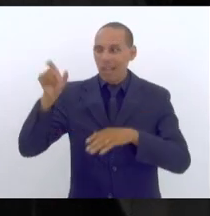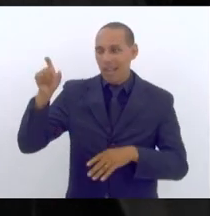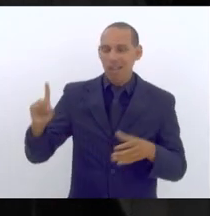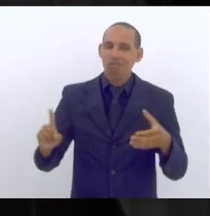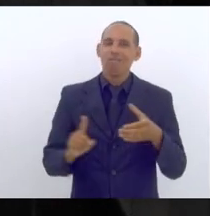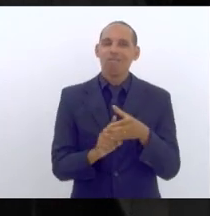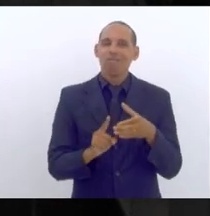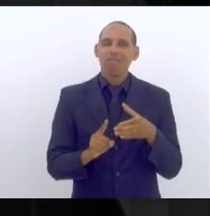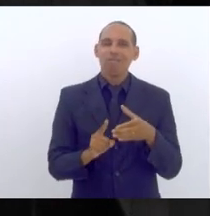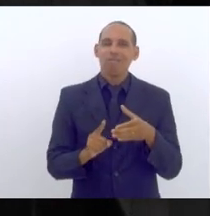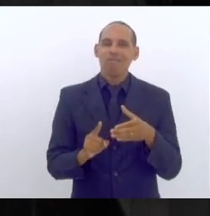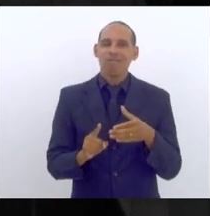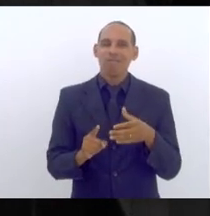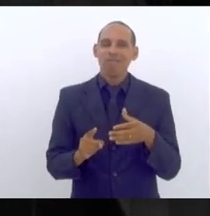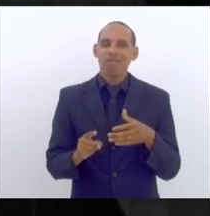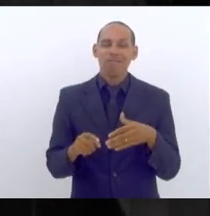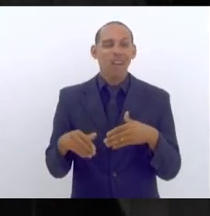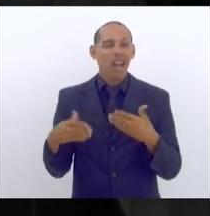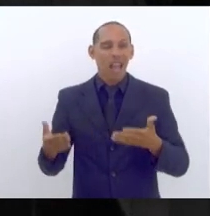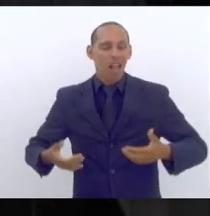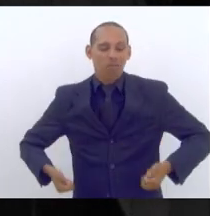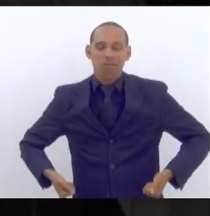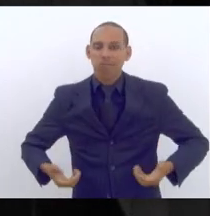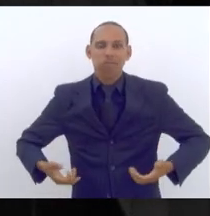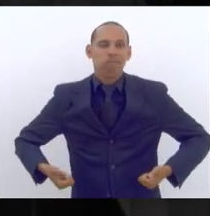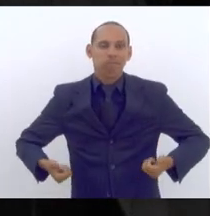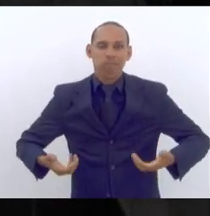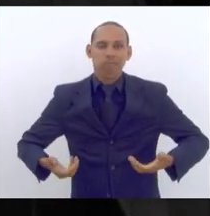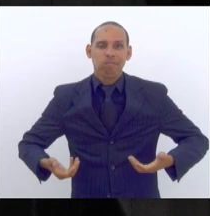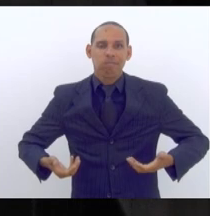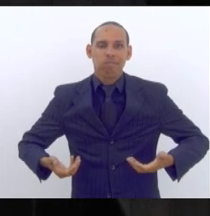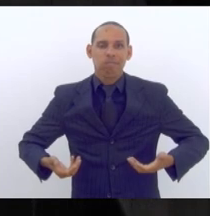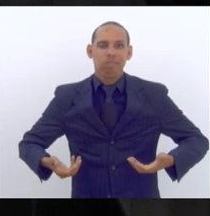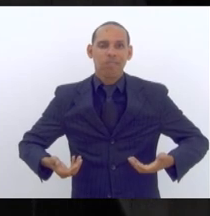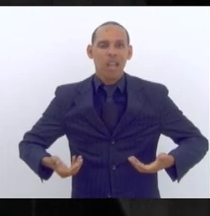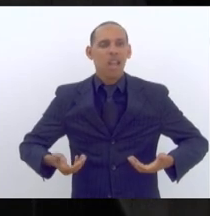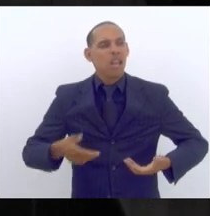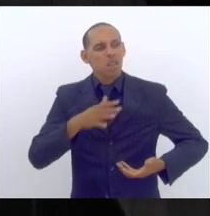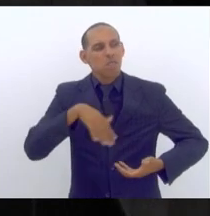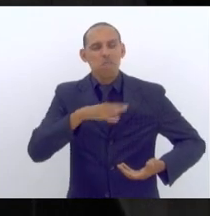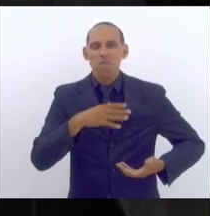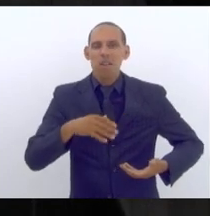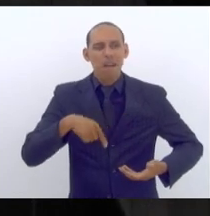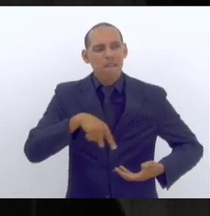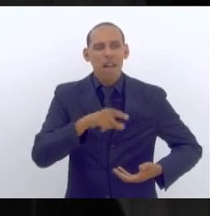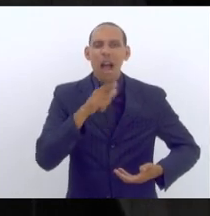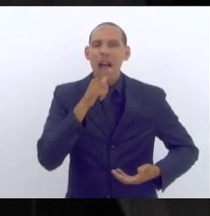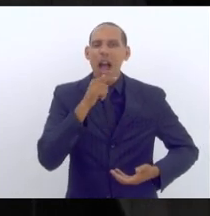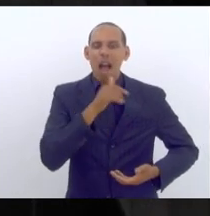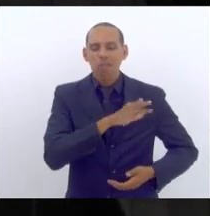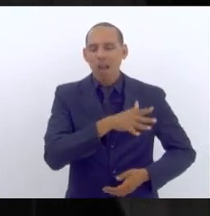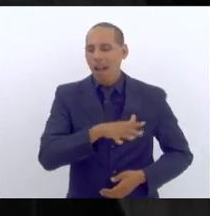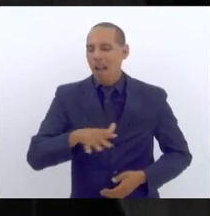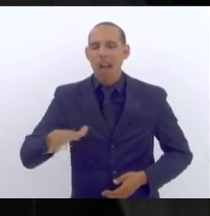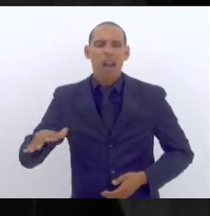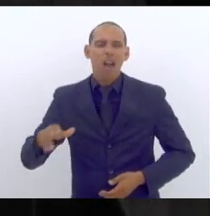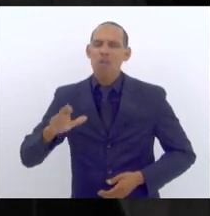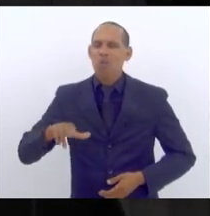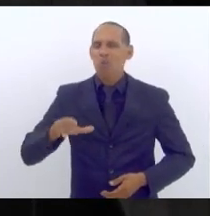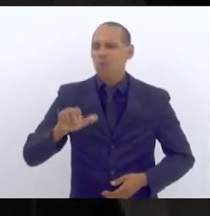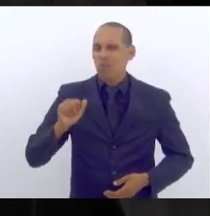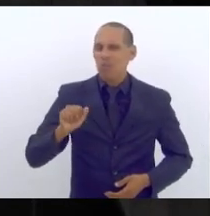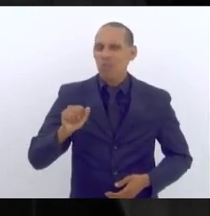cadeirantes que nunca tomaram banho de mar e nem o sabor da água do mar que é uma água